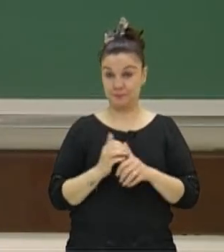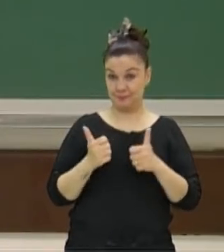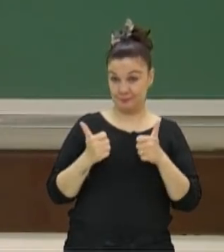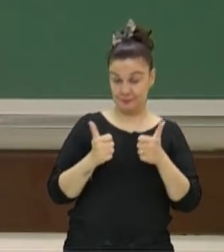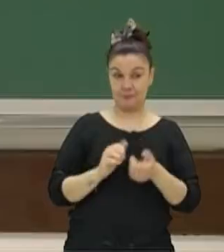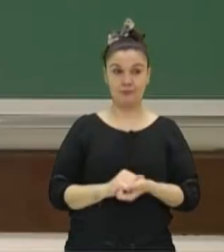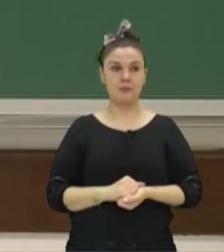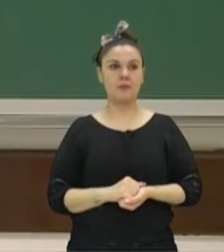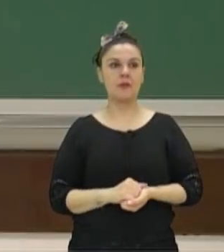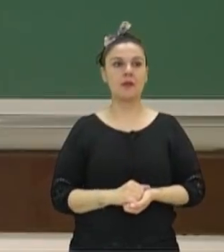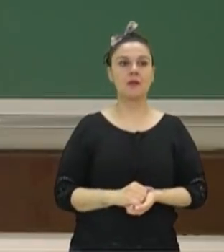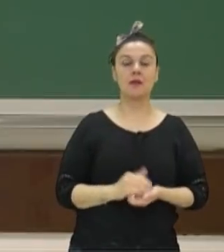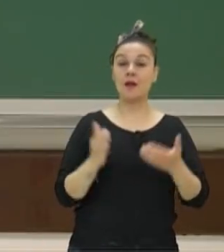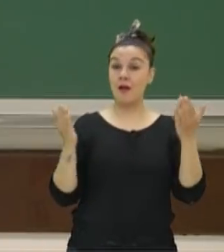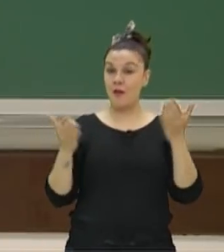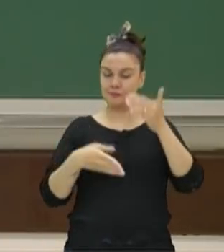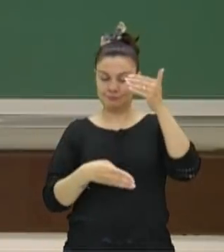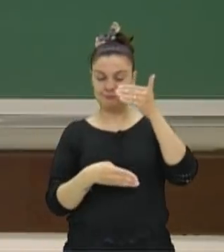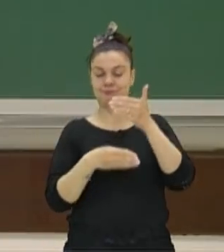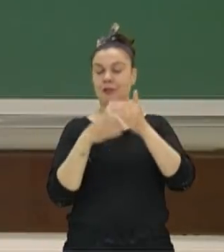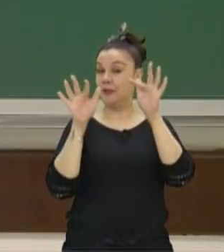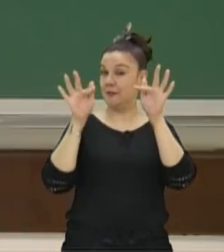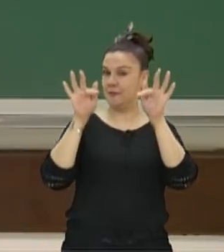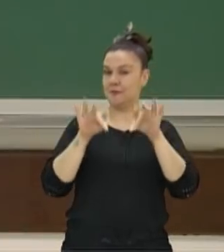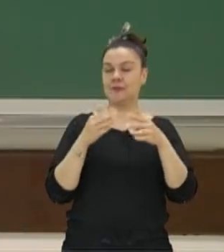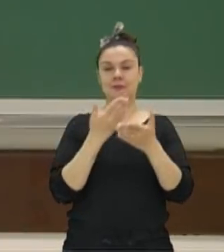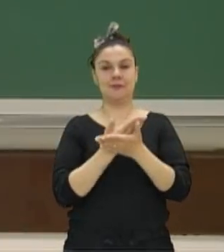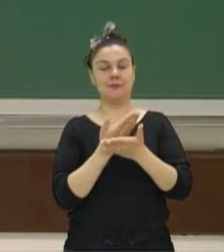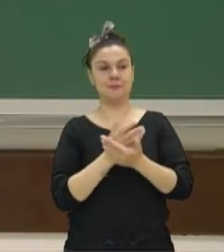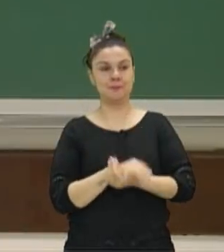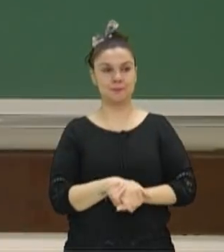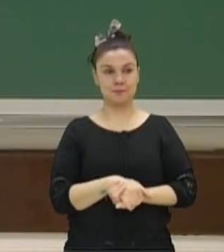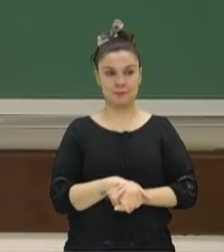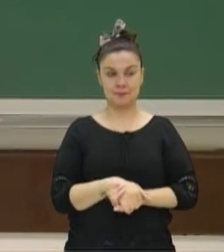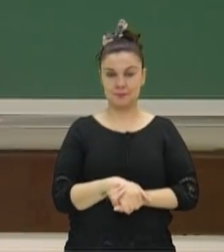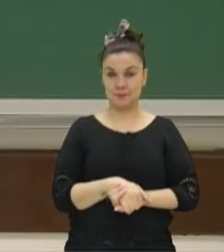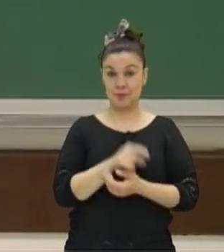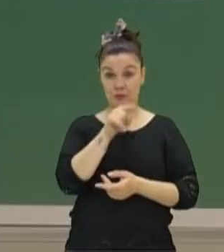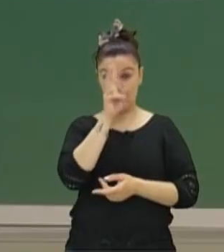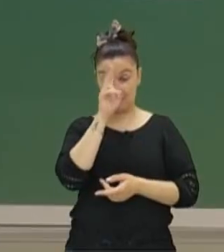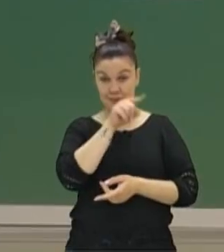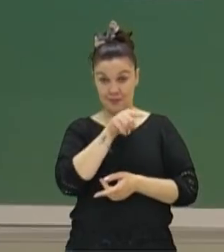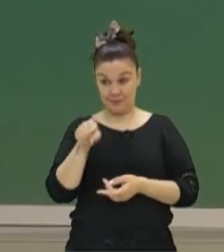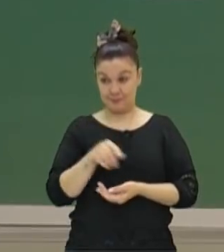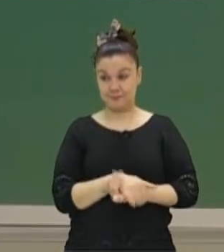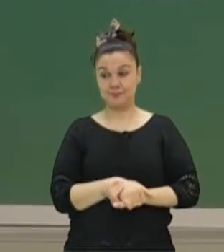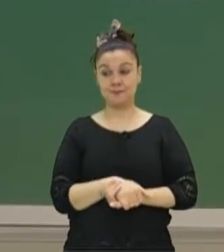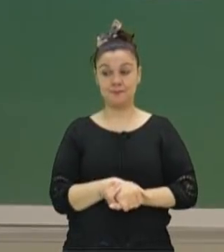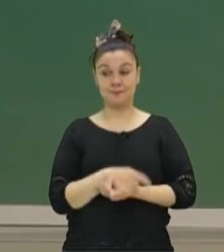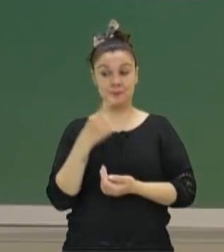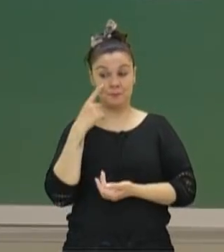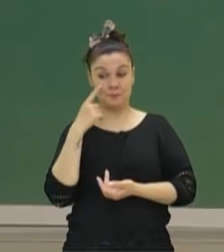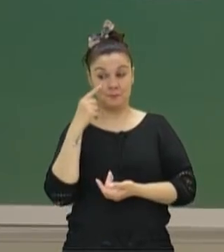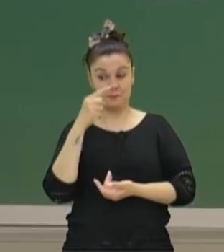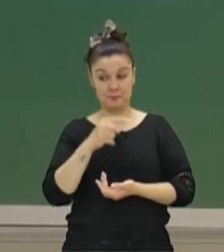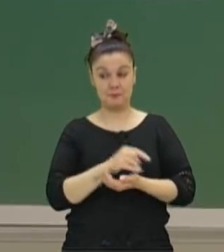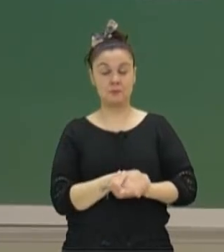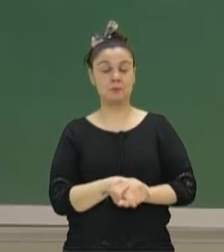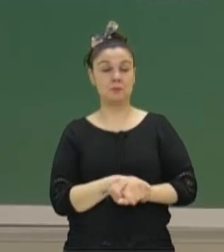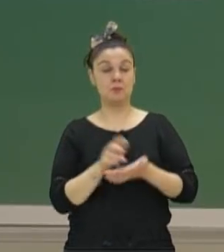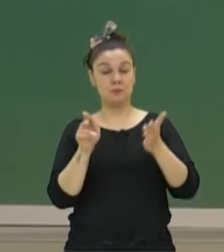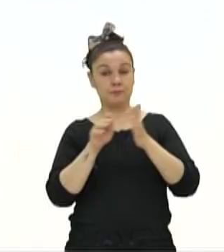beleza? Vamos fazendo o fechamento de mais uma aula, então, só retomando aqui, olha só, os órgãos,